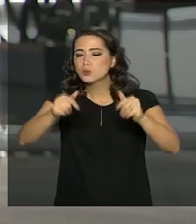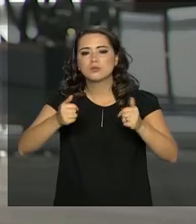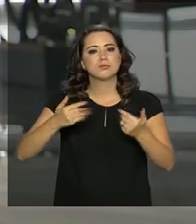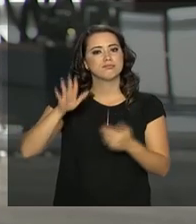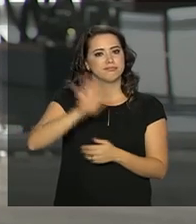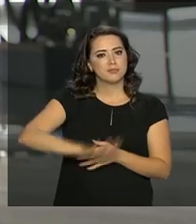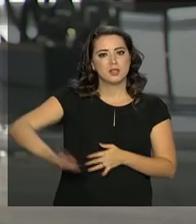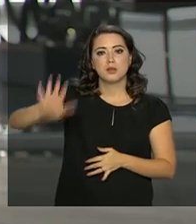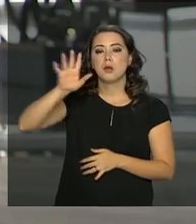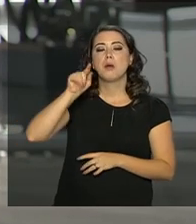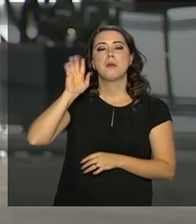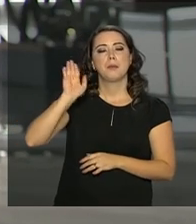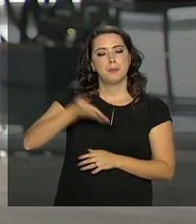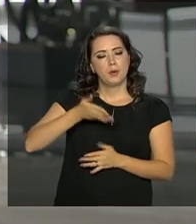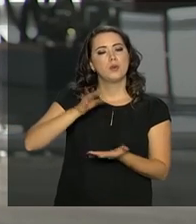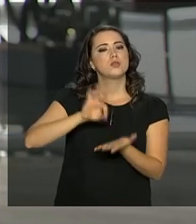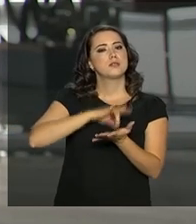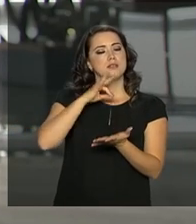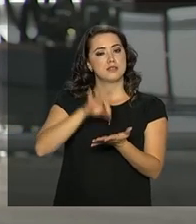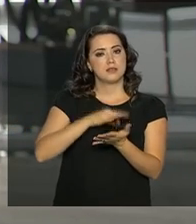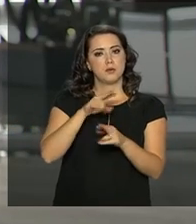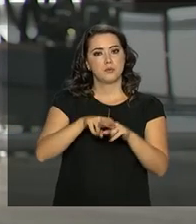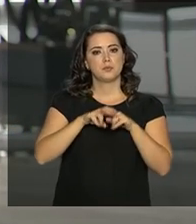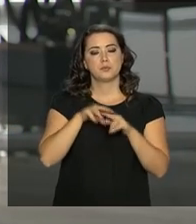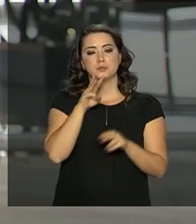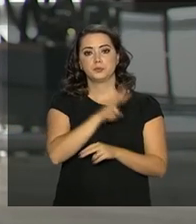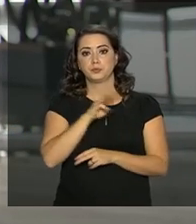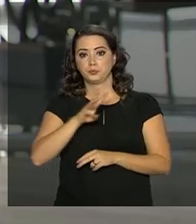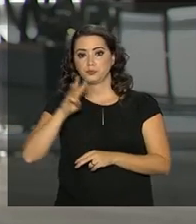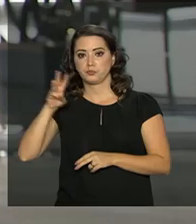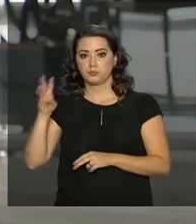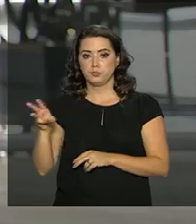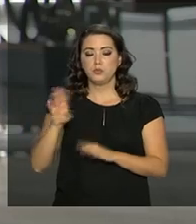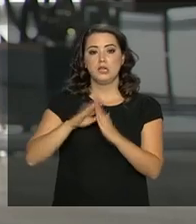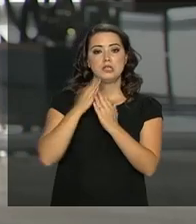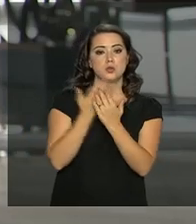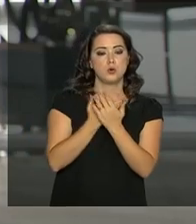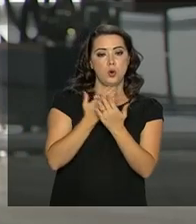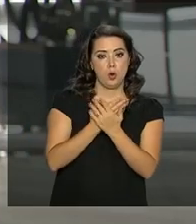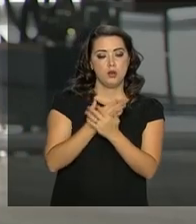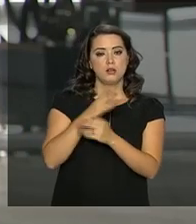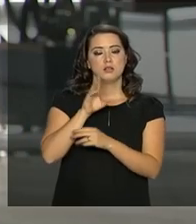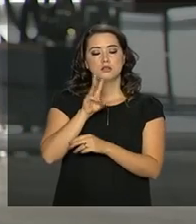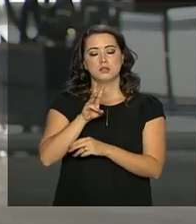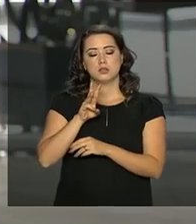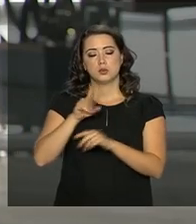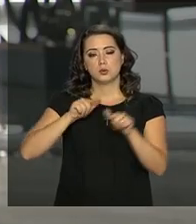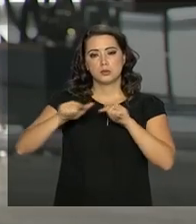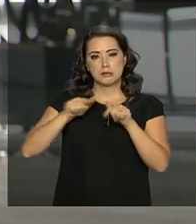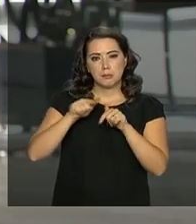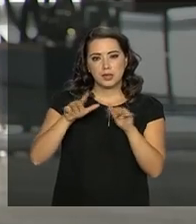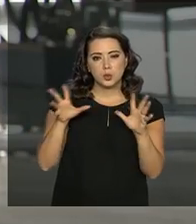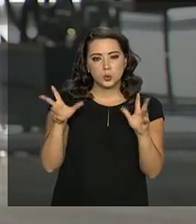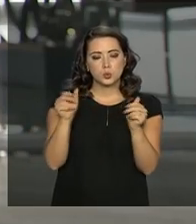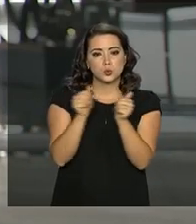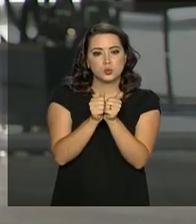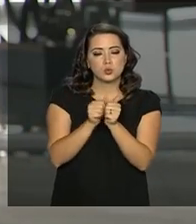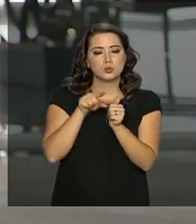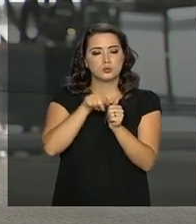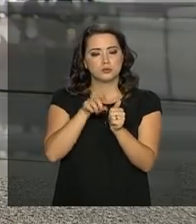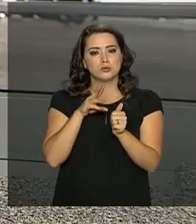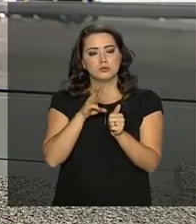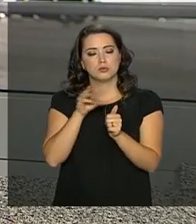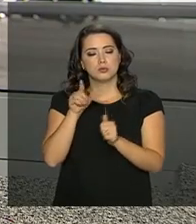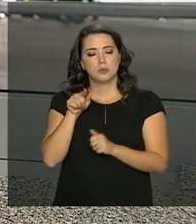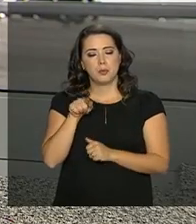inscrições podem ser feitas através do site escola do trabalhador tudo junto ponto gov.br eu volto com você